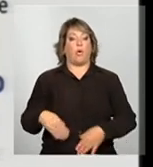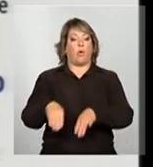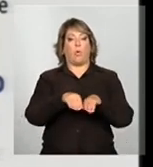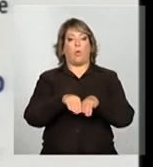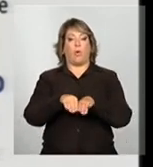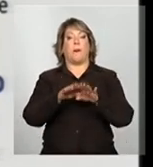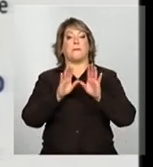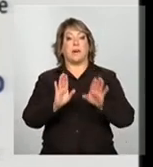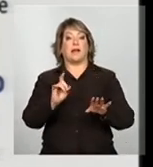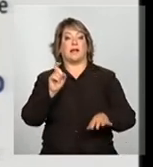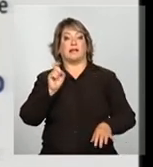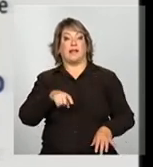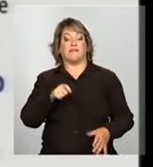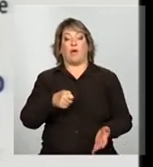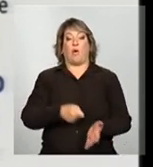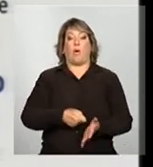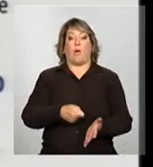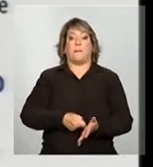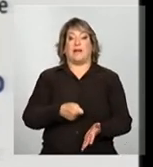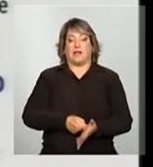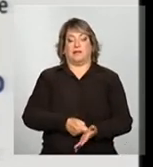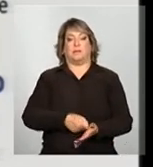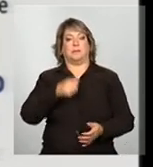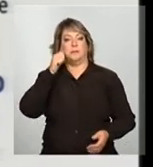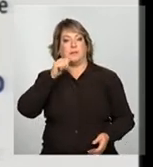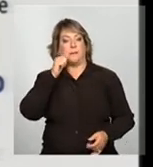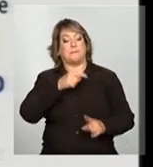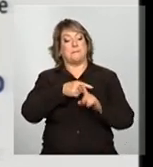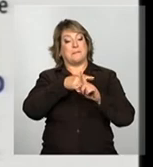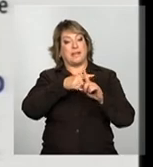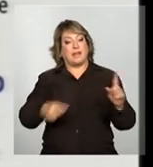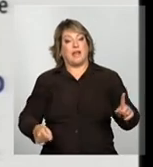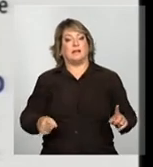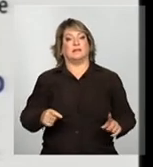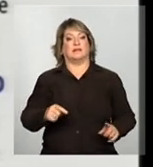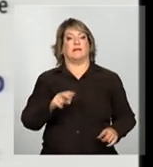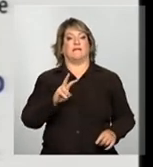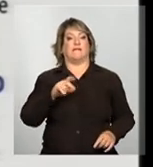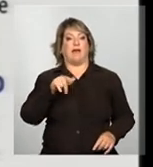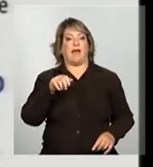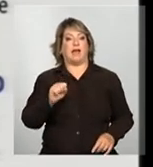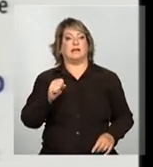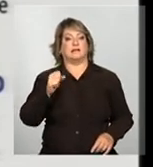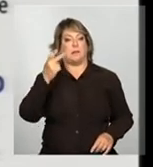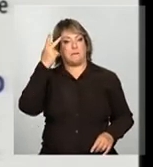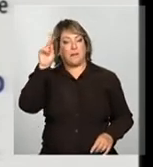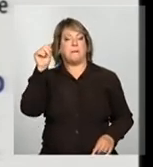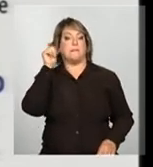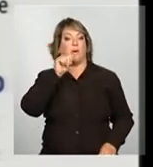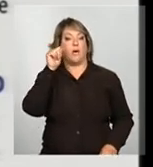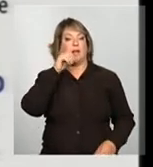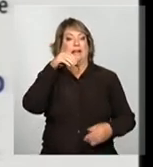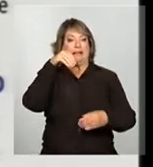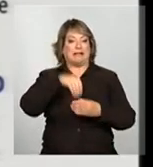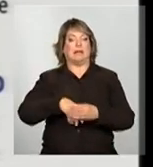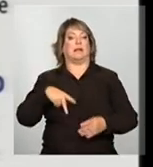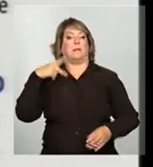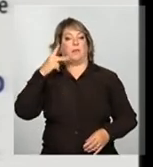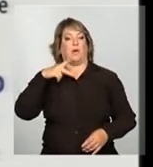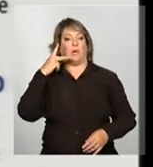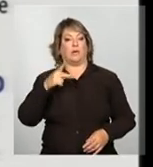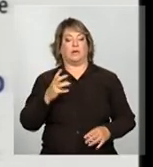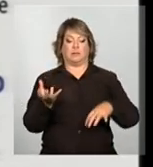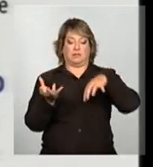igualitária, mas deveria ser obrigatória, que metade das mulheres e metade dos homens